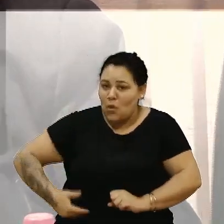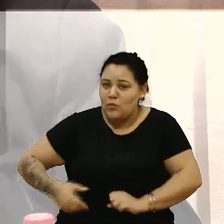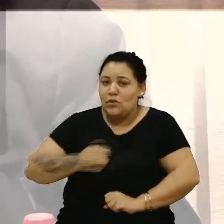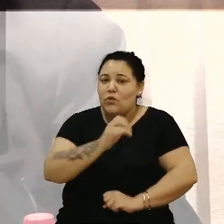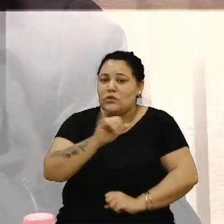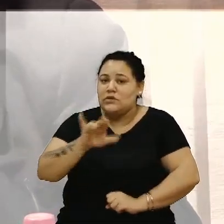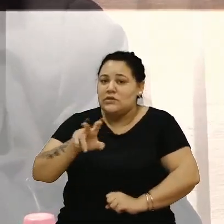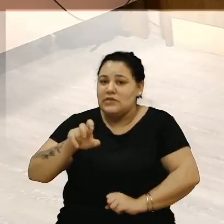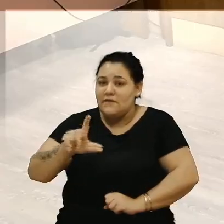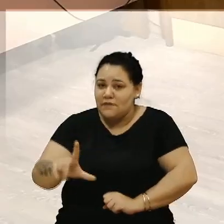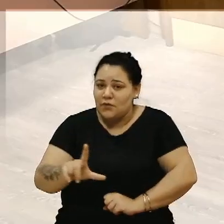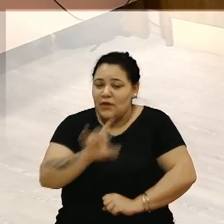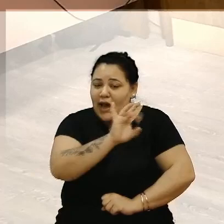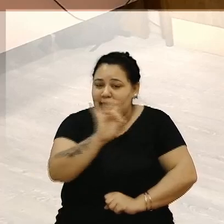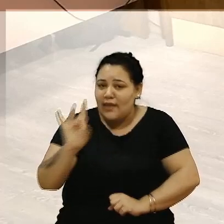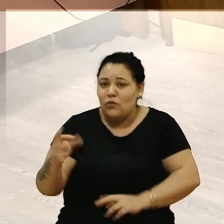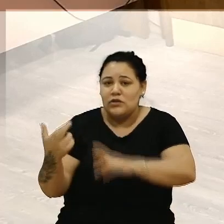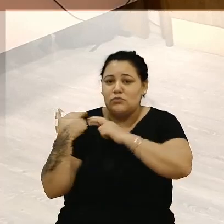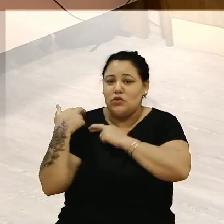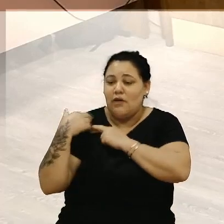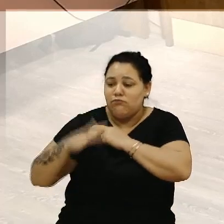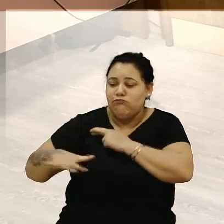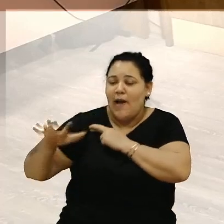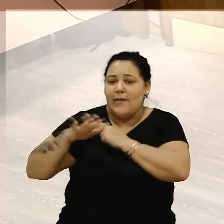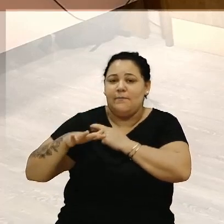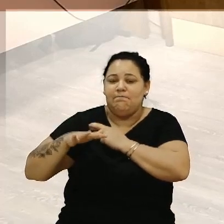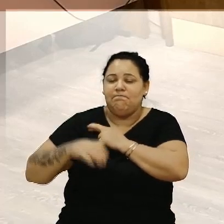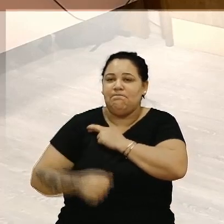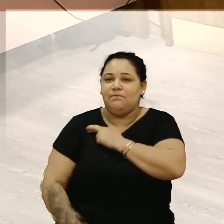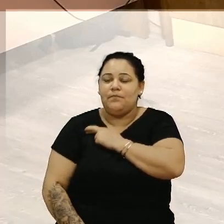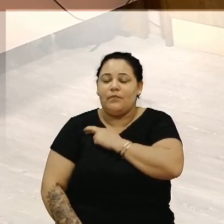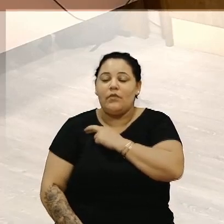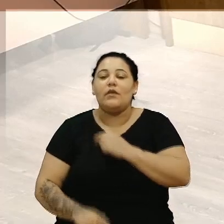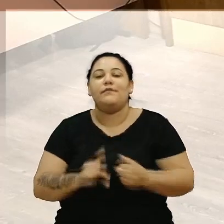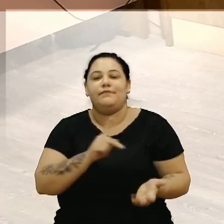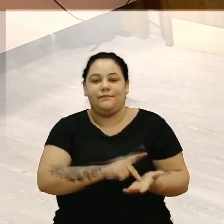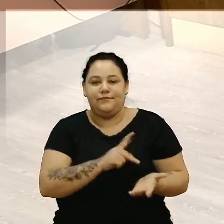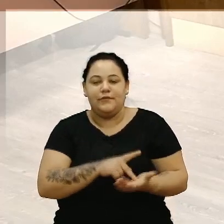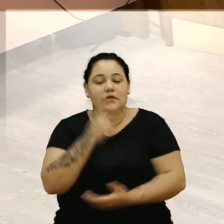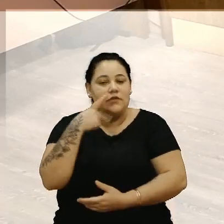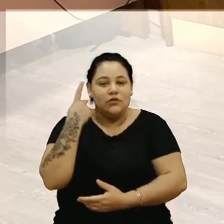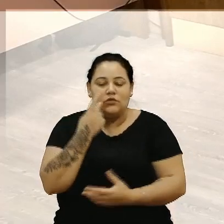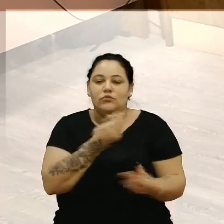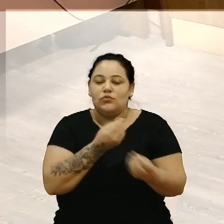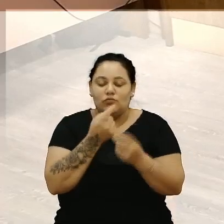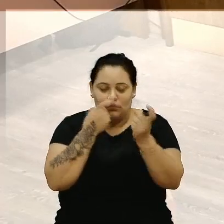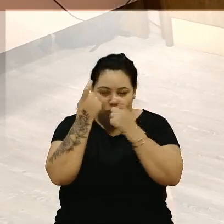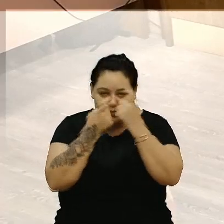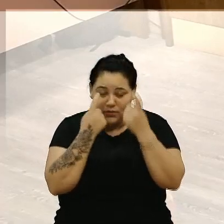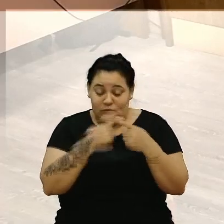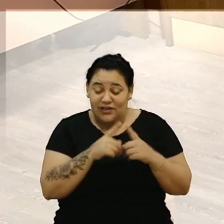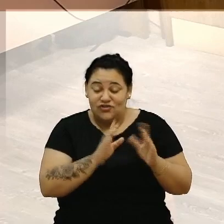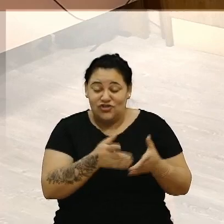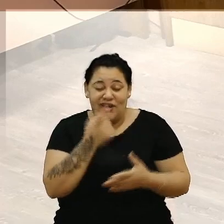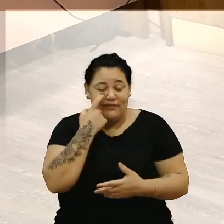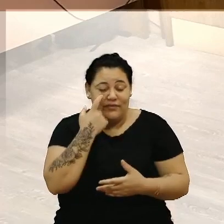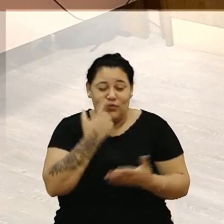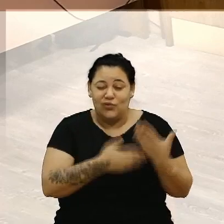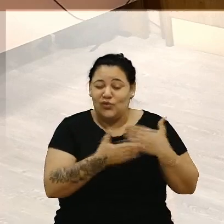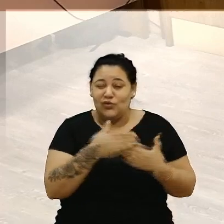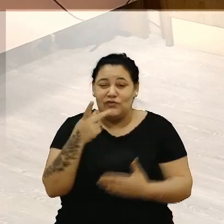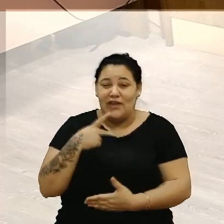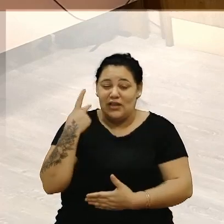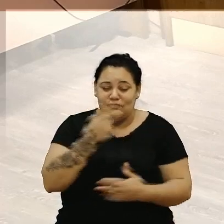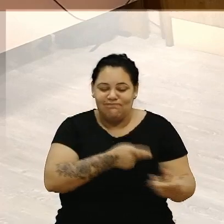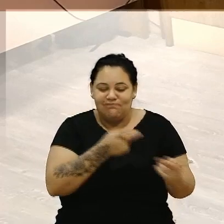um. Muito obrigado, vereador. Exatamente, vereador. Olha, é realmente muito preocupante, porque a gente viu todos os vereadores visitando